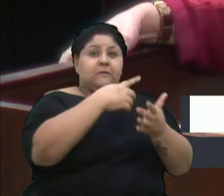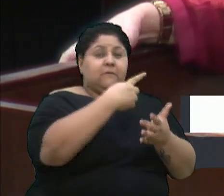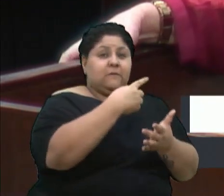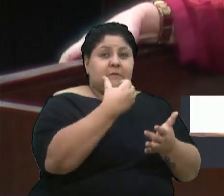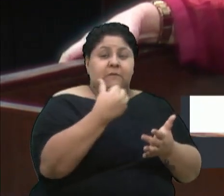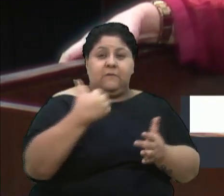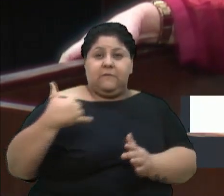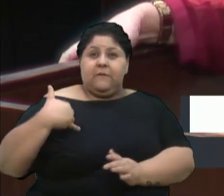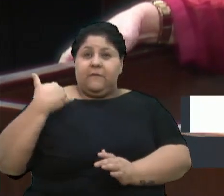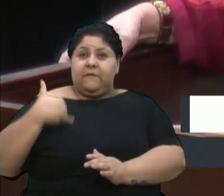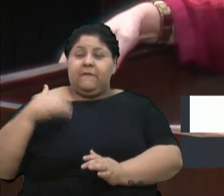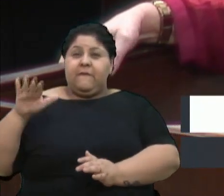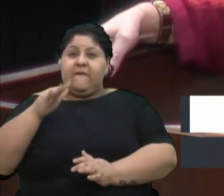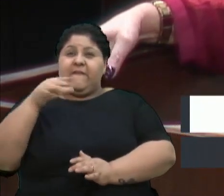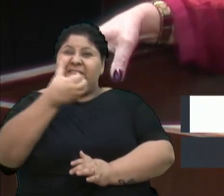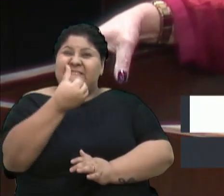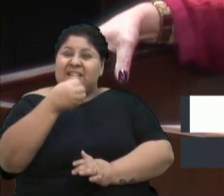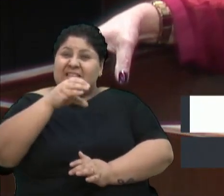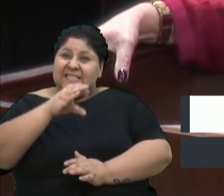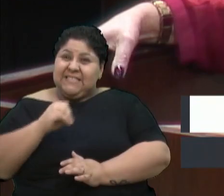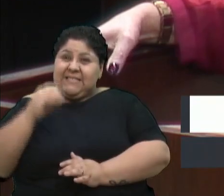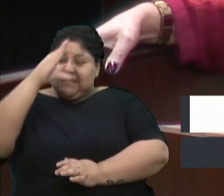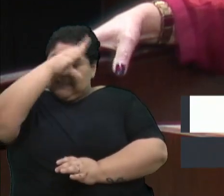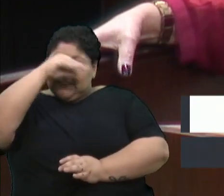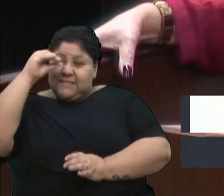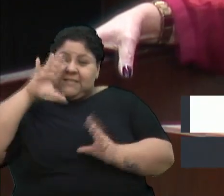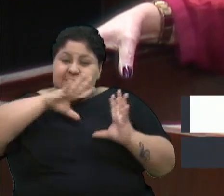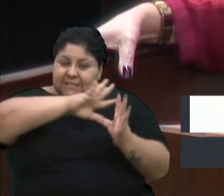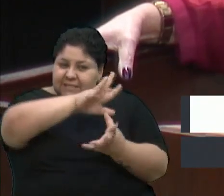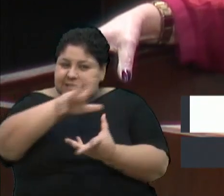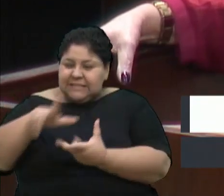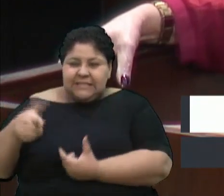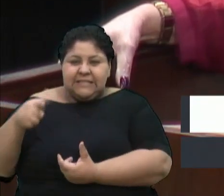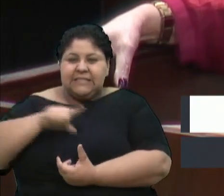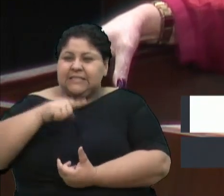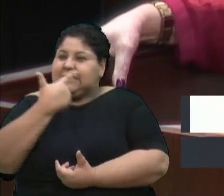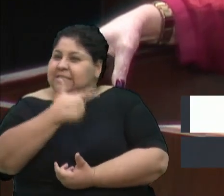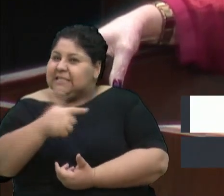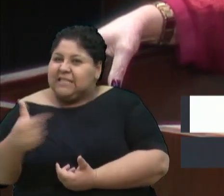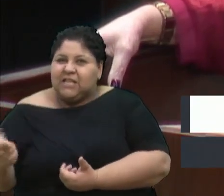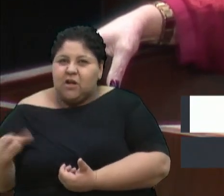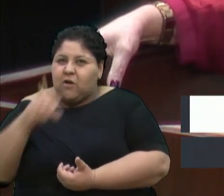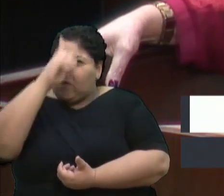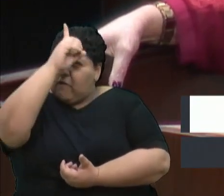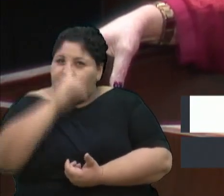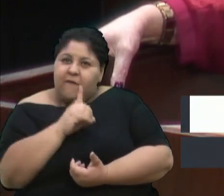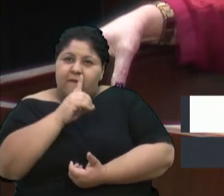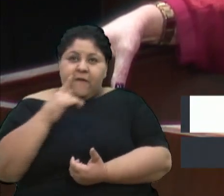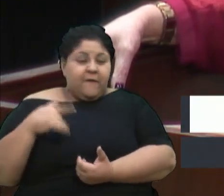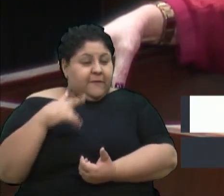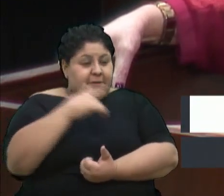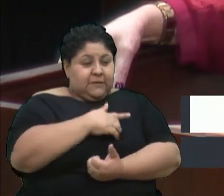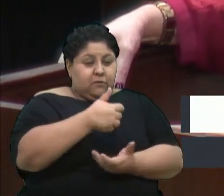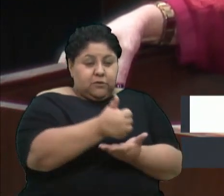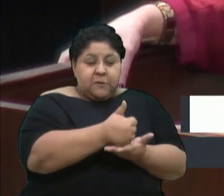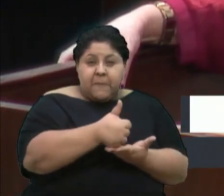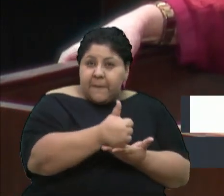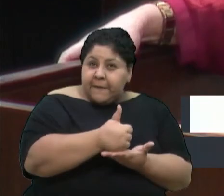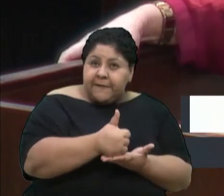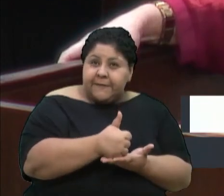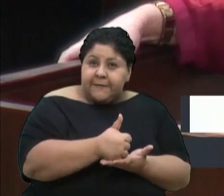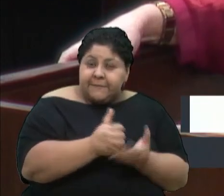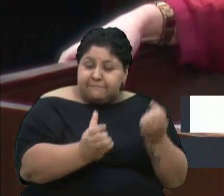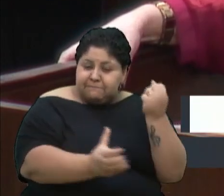de 60 adolescentes no mundo ainda não têm o seu direito à saúde básica